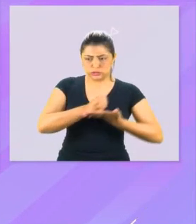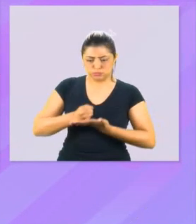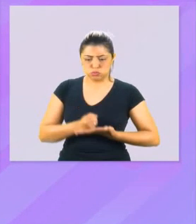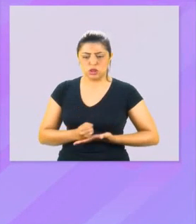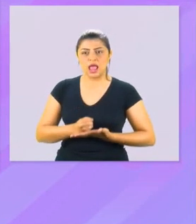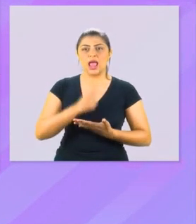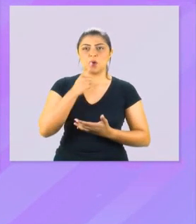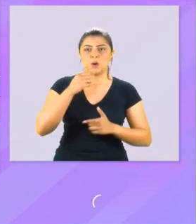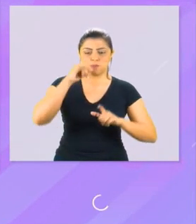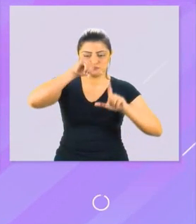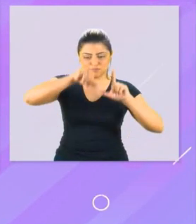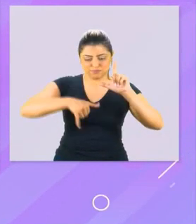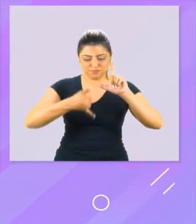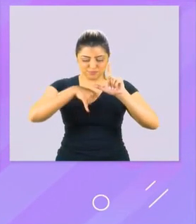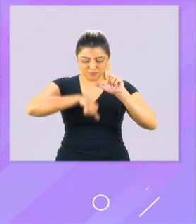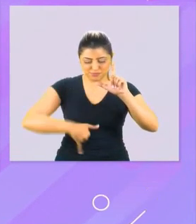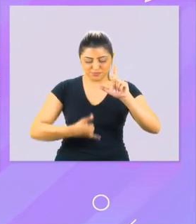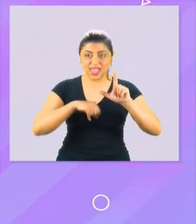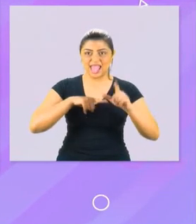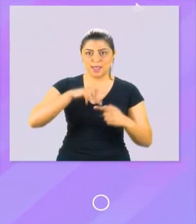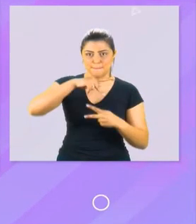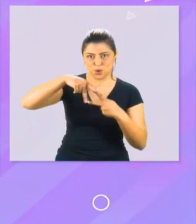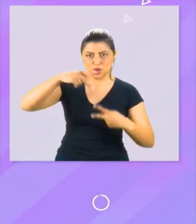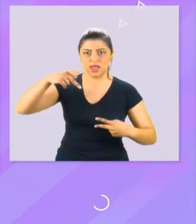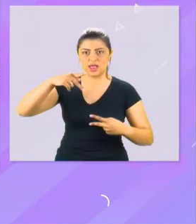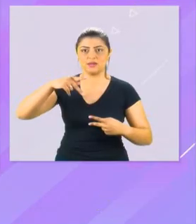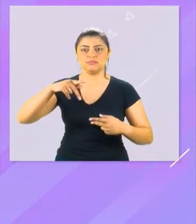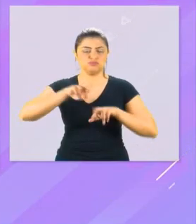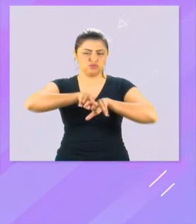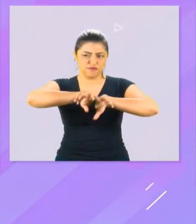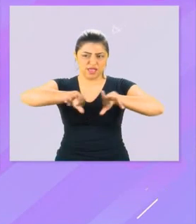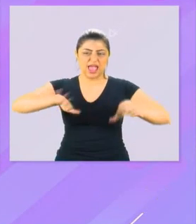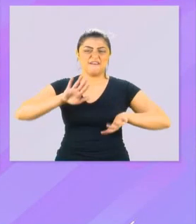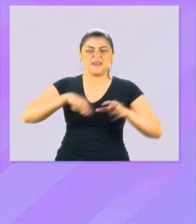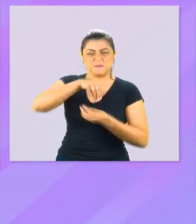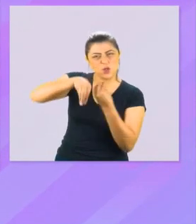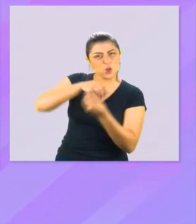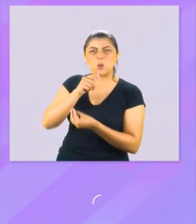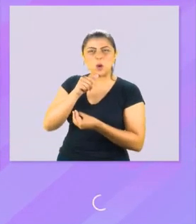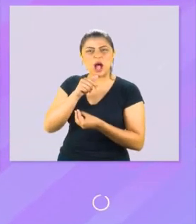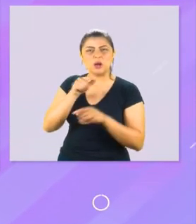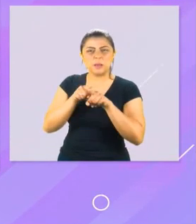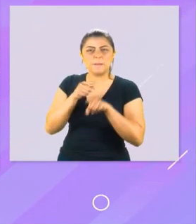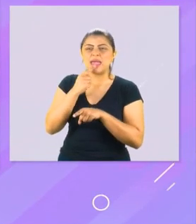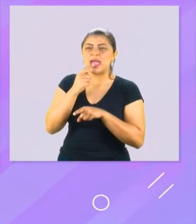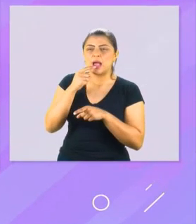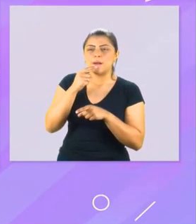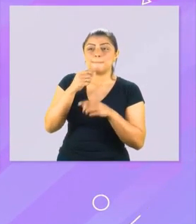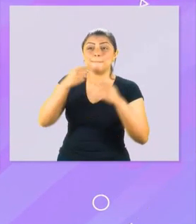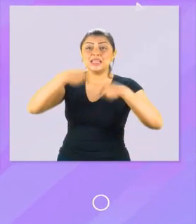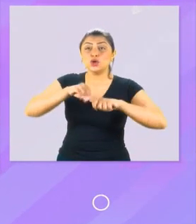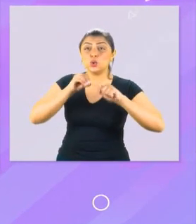Como é possível transportar o colesterol pelo sangue? Através das lipoproteínas. Se o colesterol ele é hidrofóbico, não gosta de água,